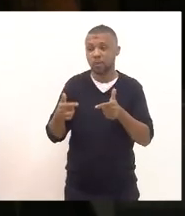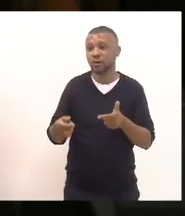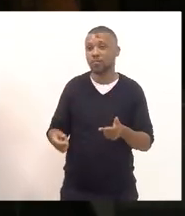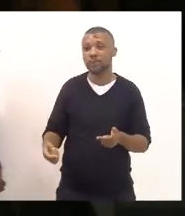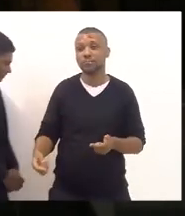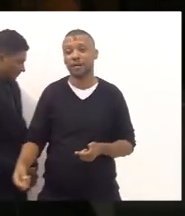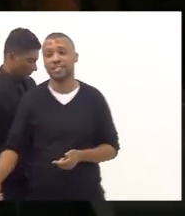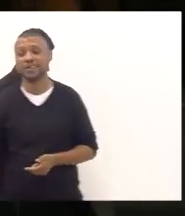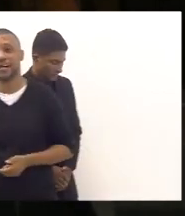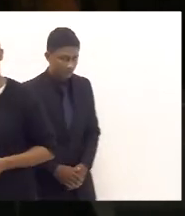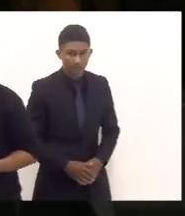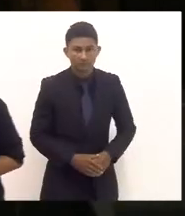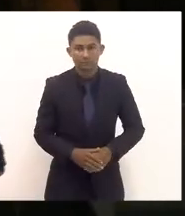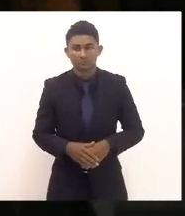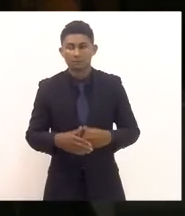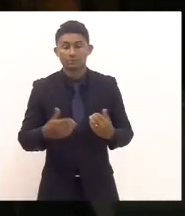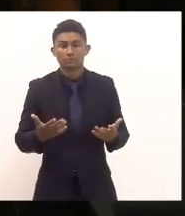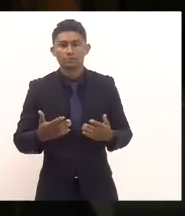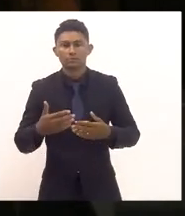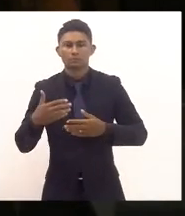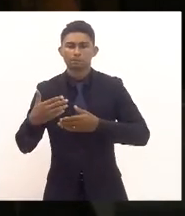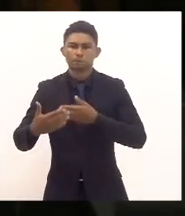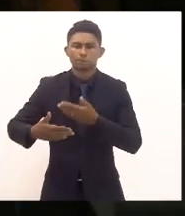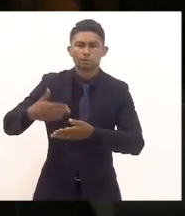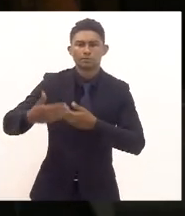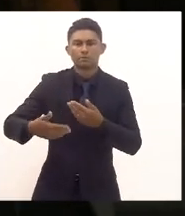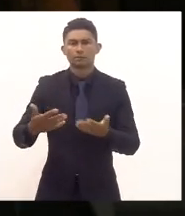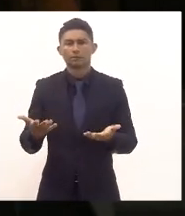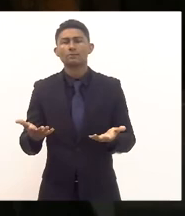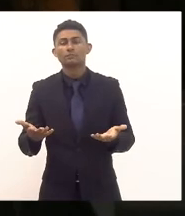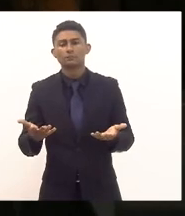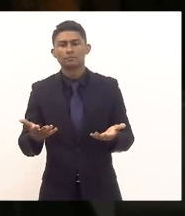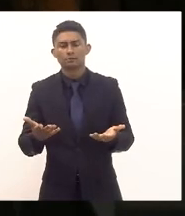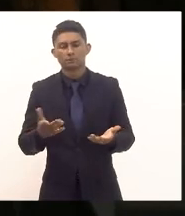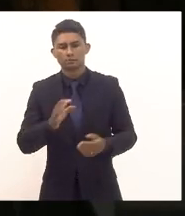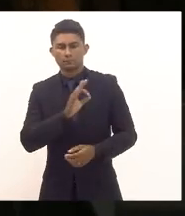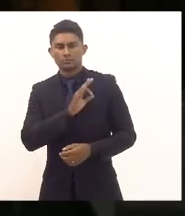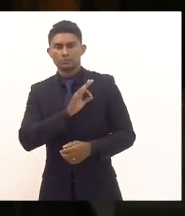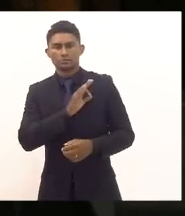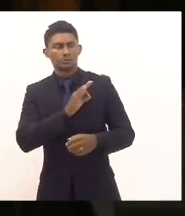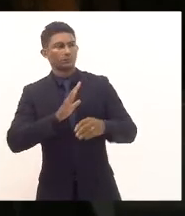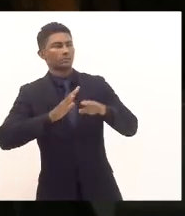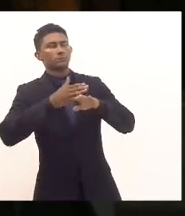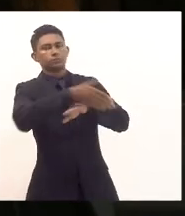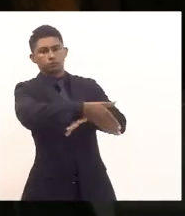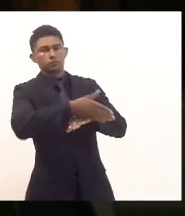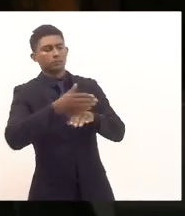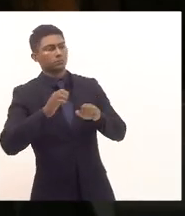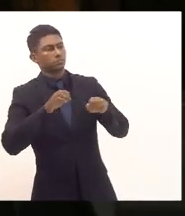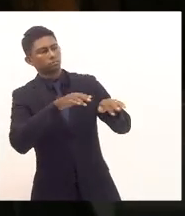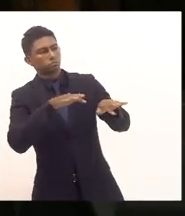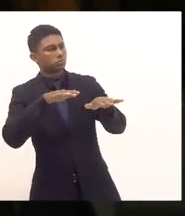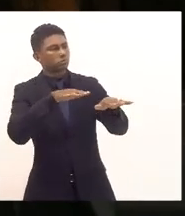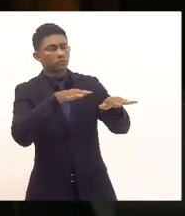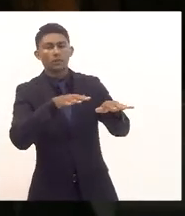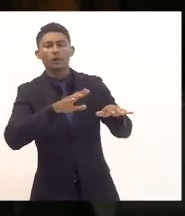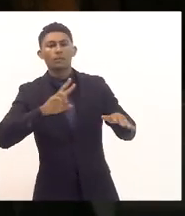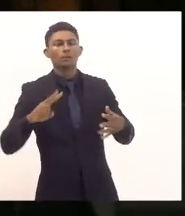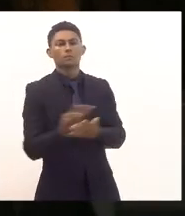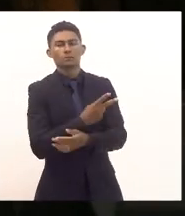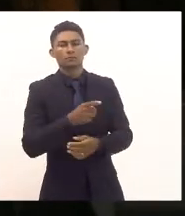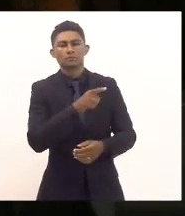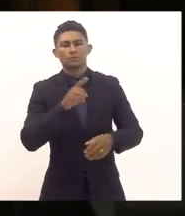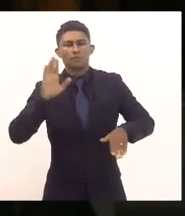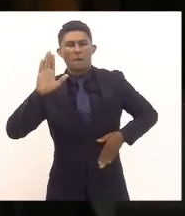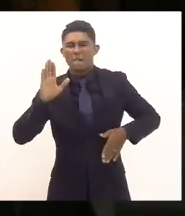Mas que como de normal e após a polícia entrar na comunidade foi recebida